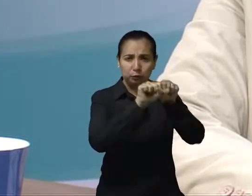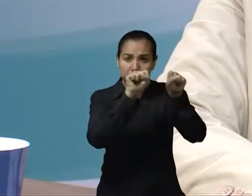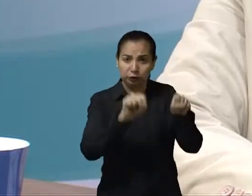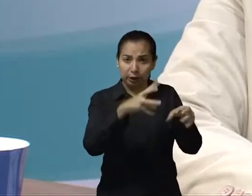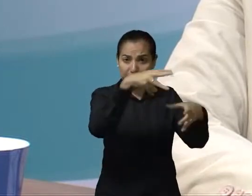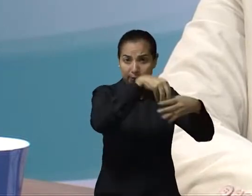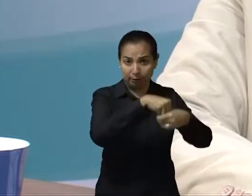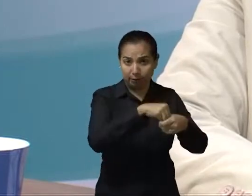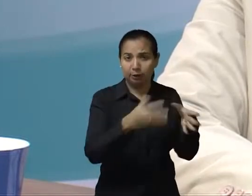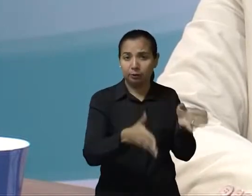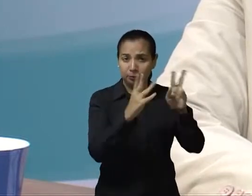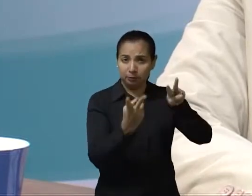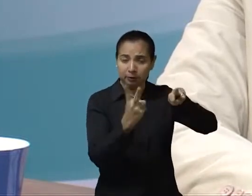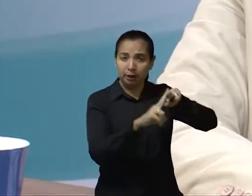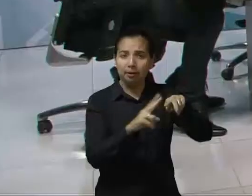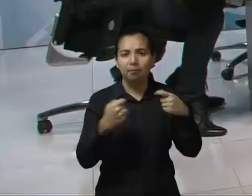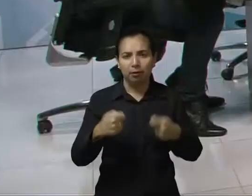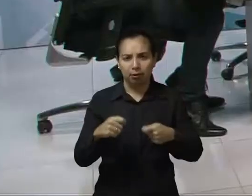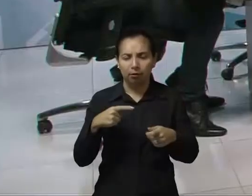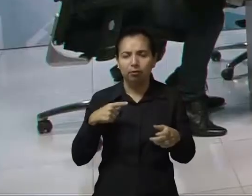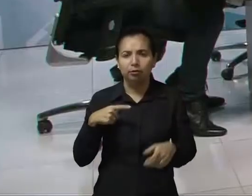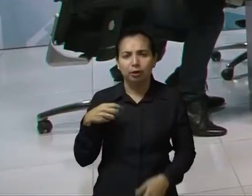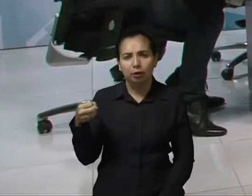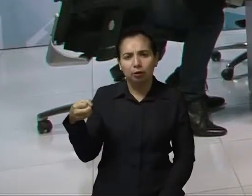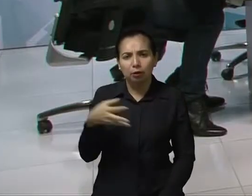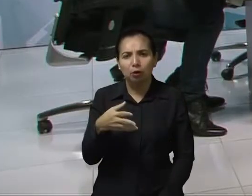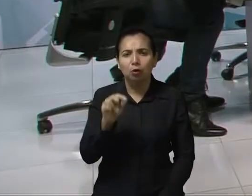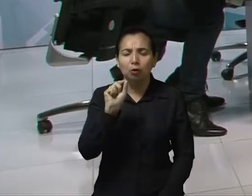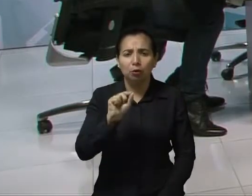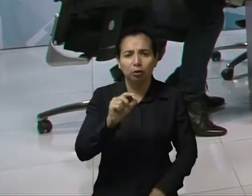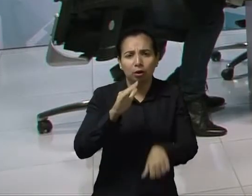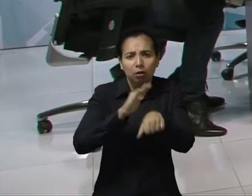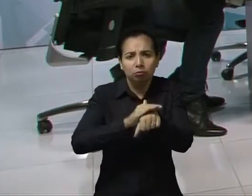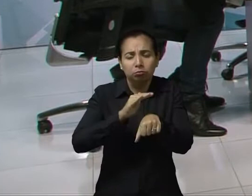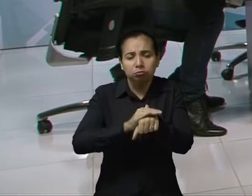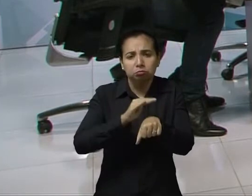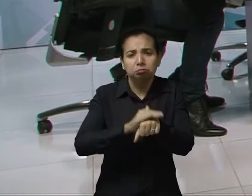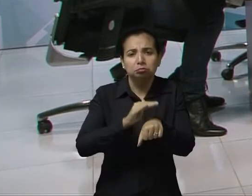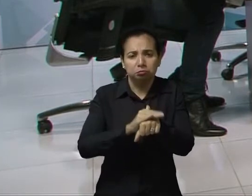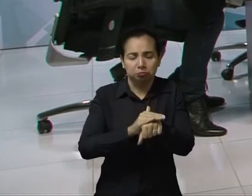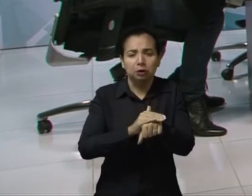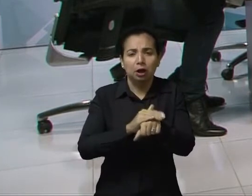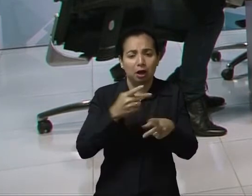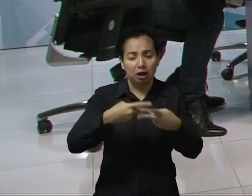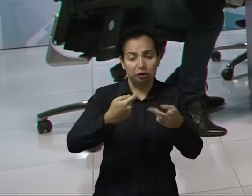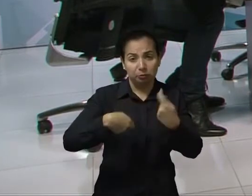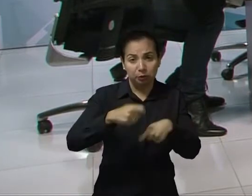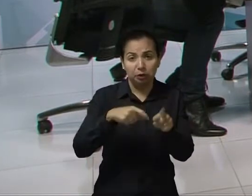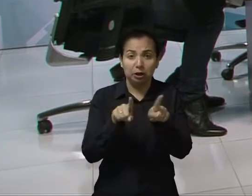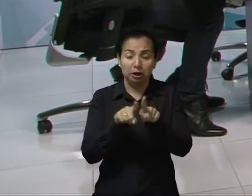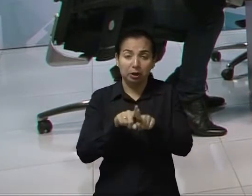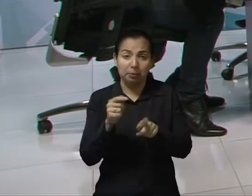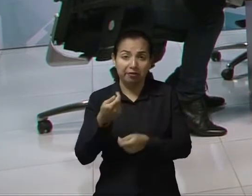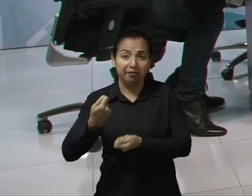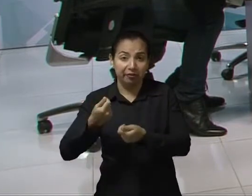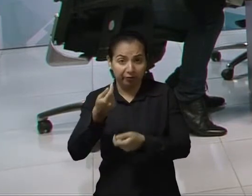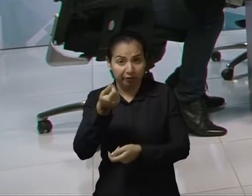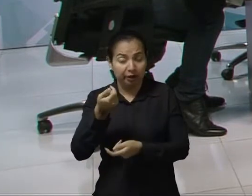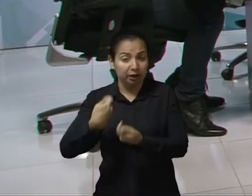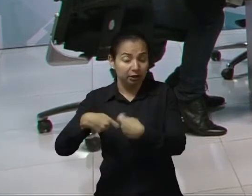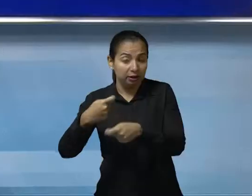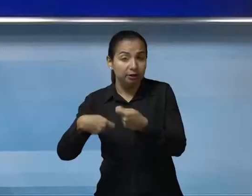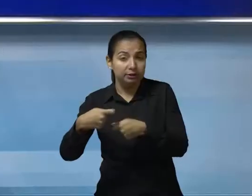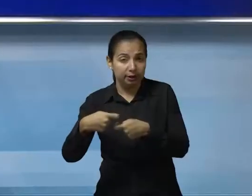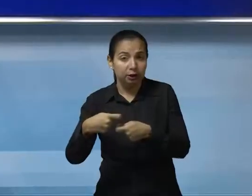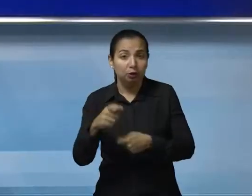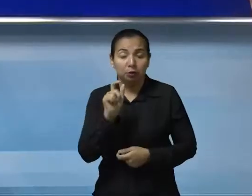deva também ser criado um órgão que dê a esse sistema autonomia administrativa financeira. Porque, do contrário, se